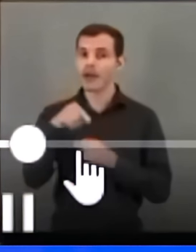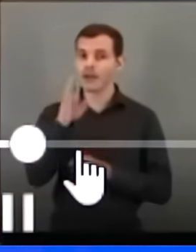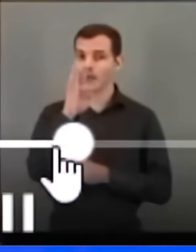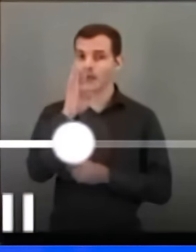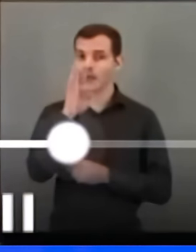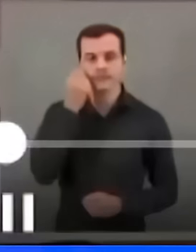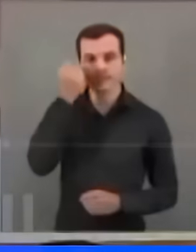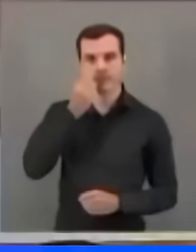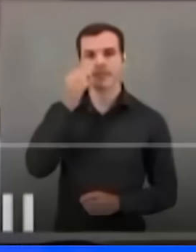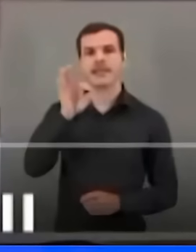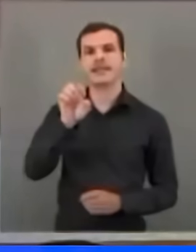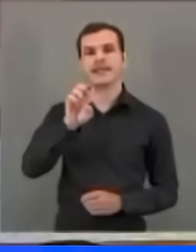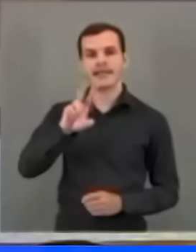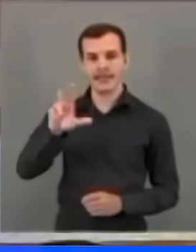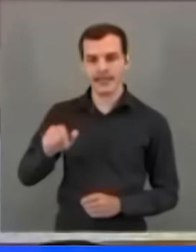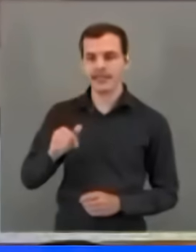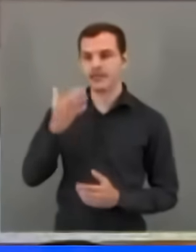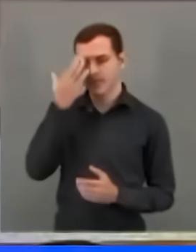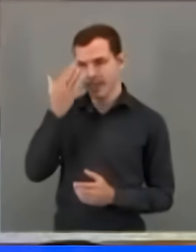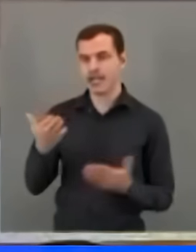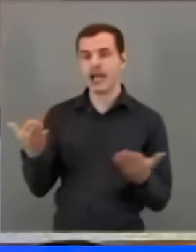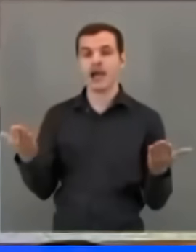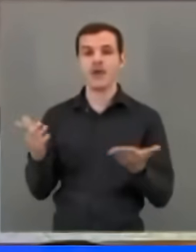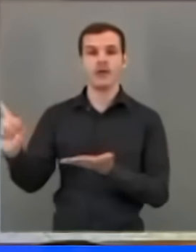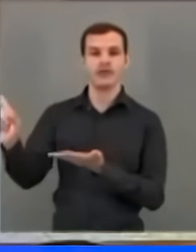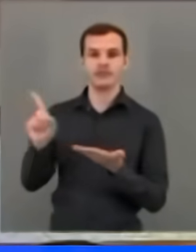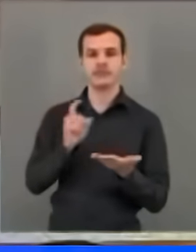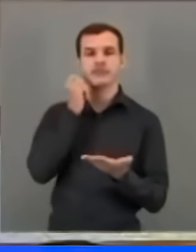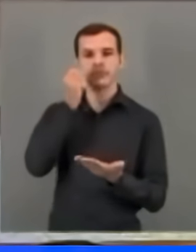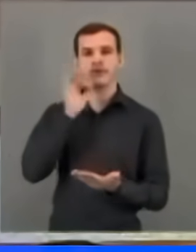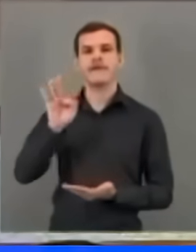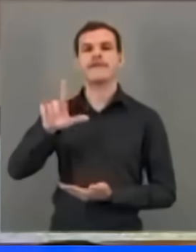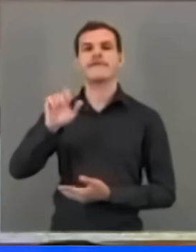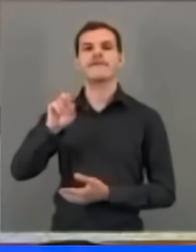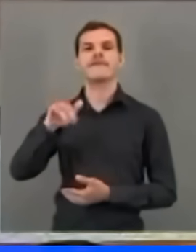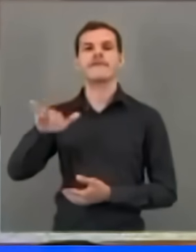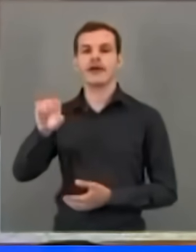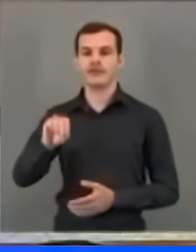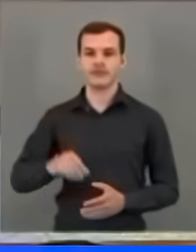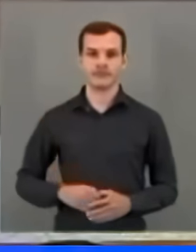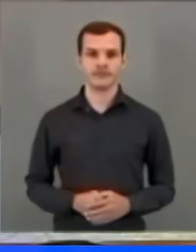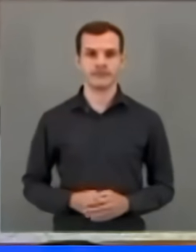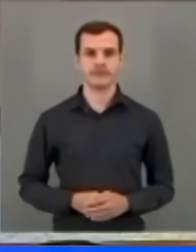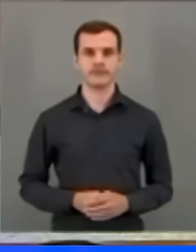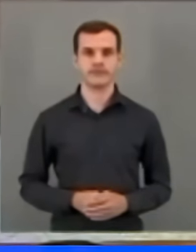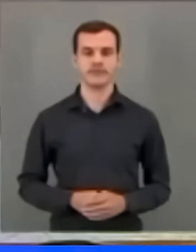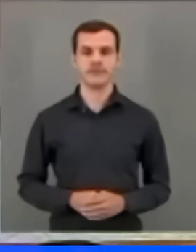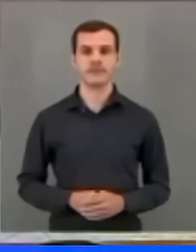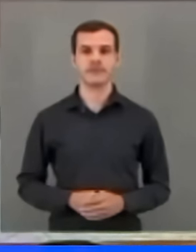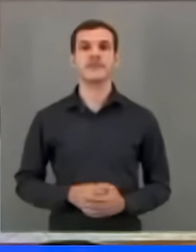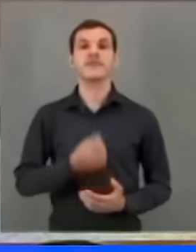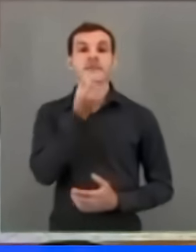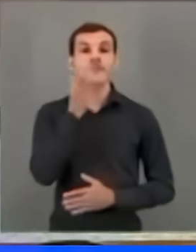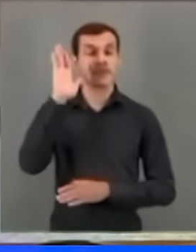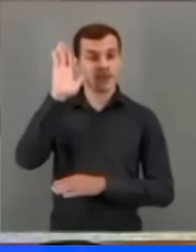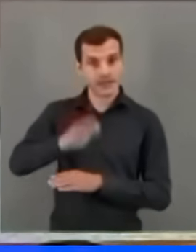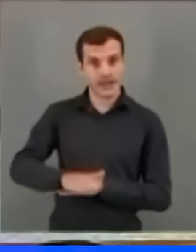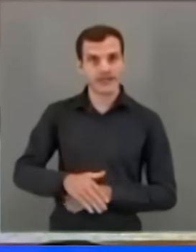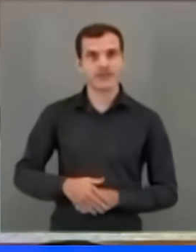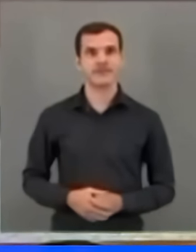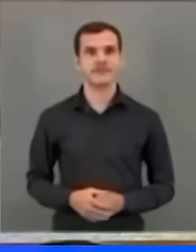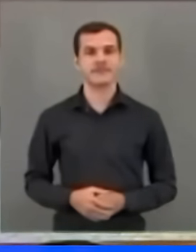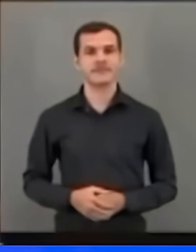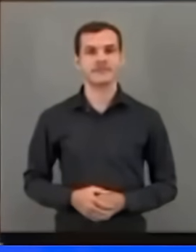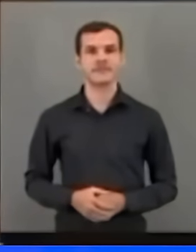Jamais estarei sendo... Passa a palavra ao senador Flávio Bolsonaro. Boa tarde. Se